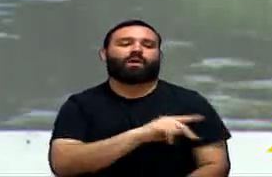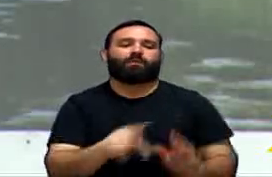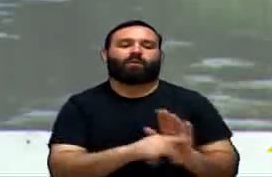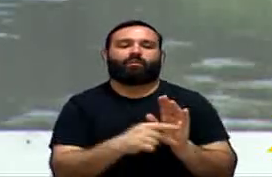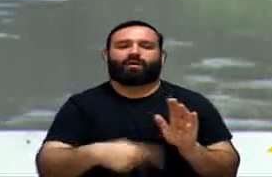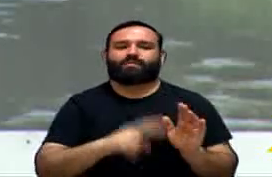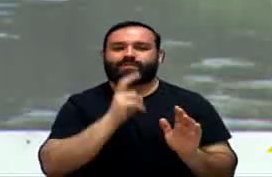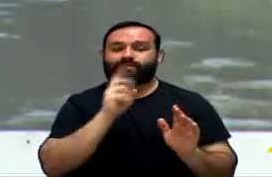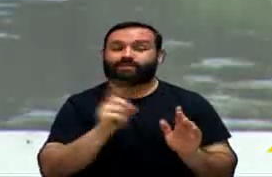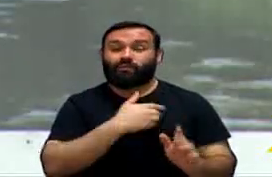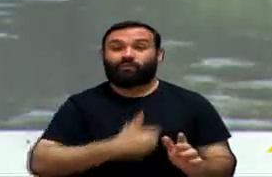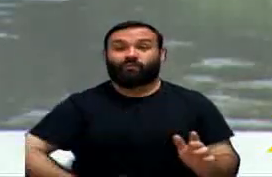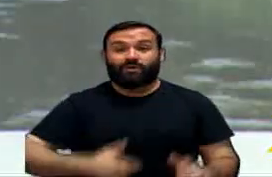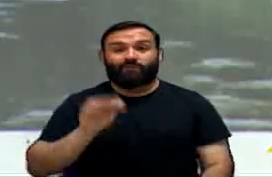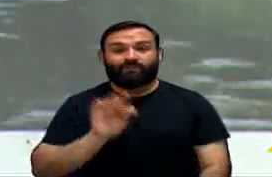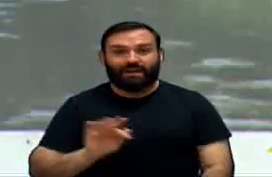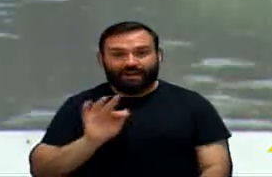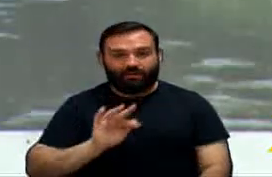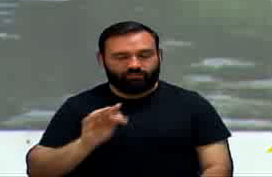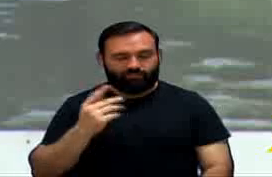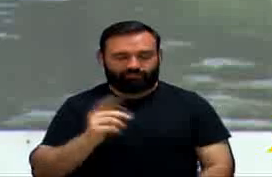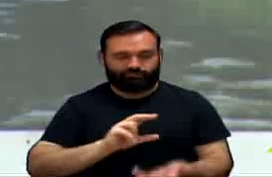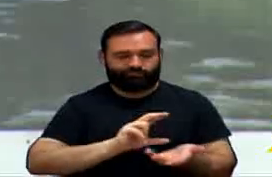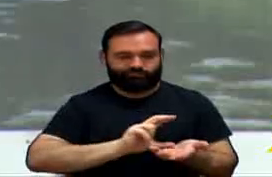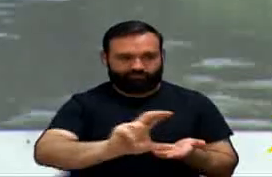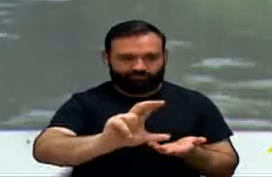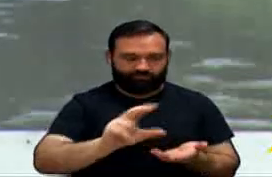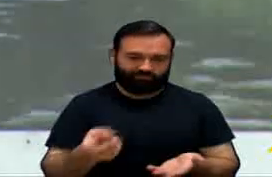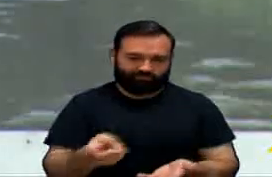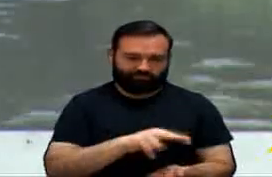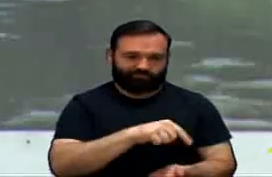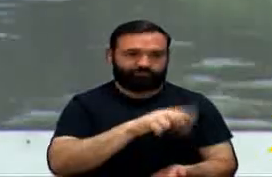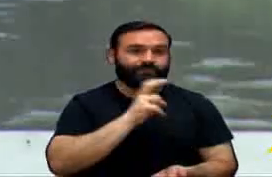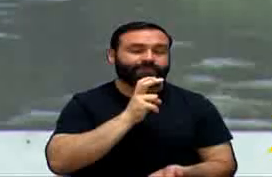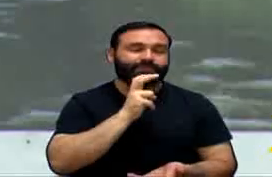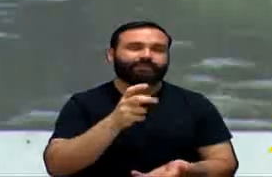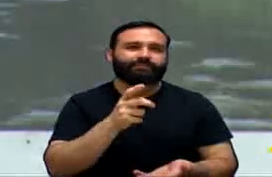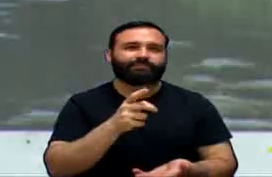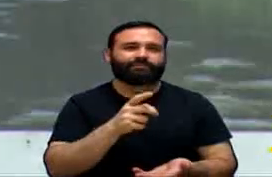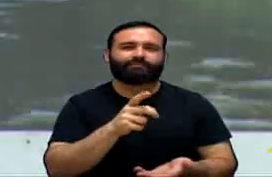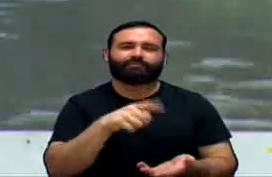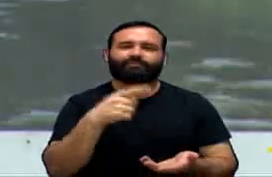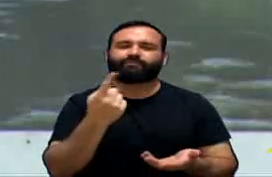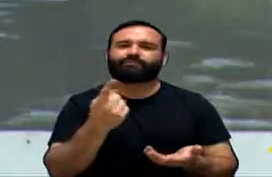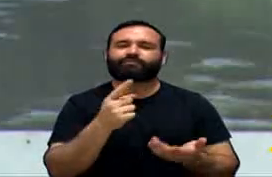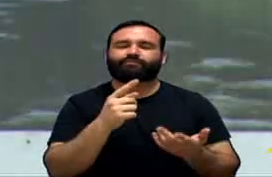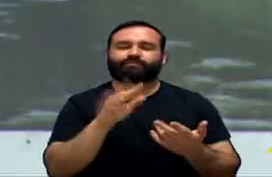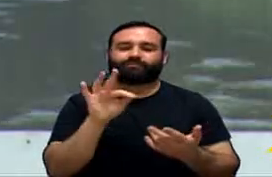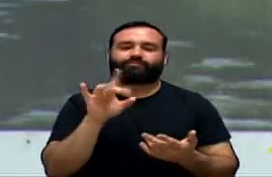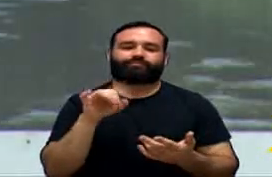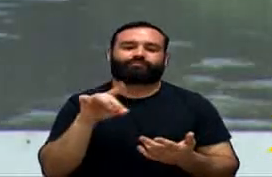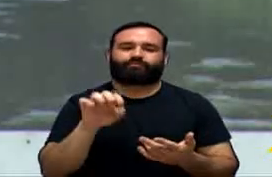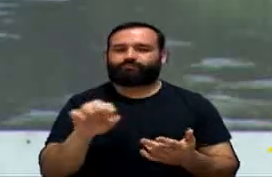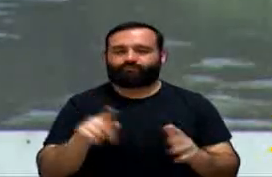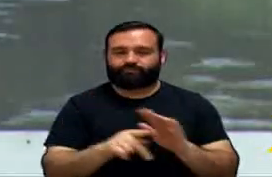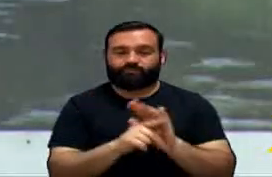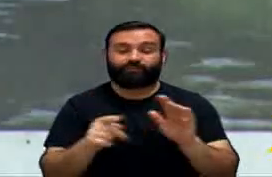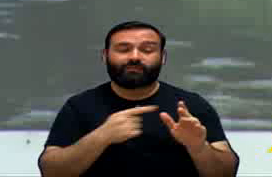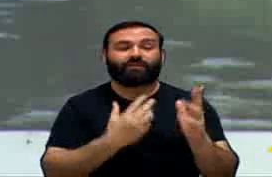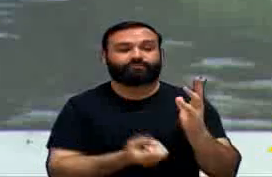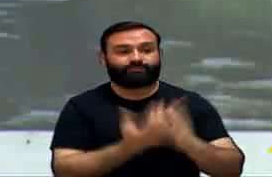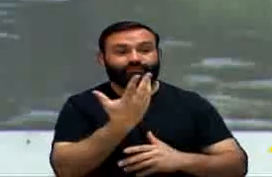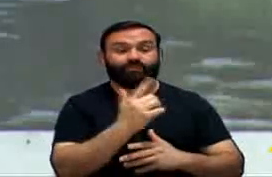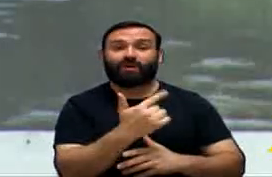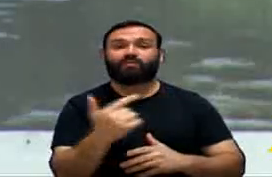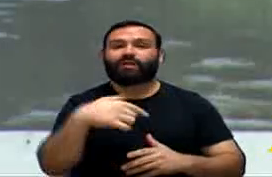é dinheiro do do governo federal né que foi passado foi transferido para cá né através de de recurso que a fnd saiu essa creche mas